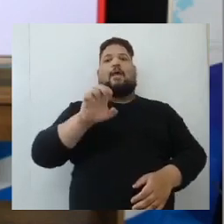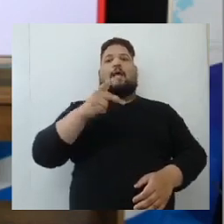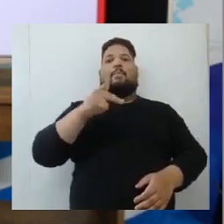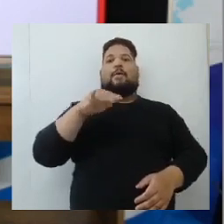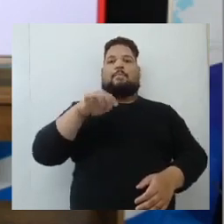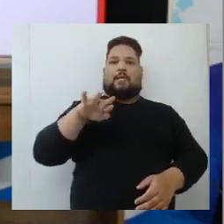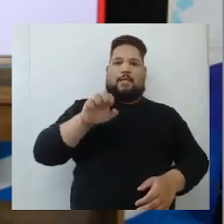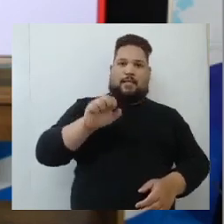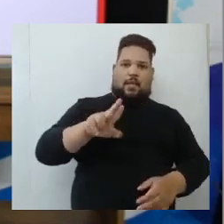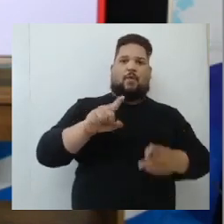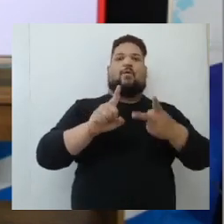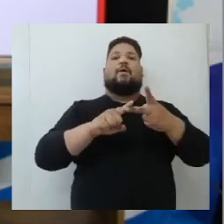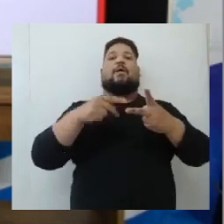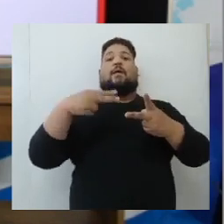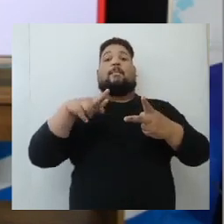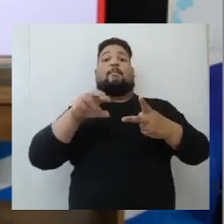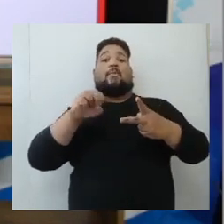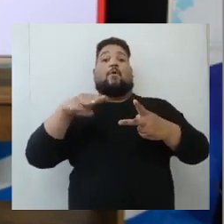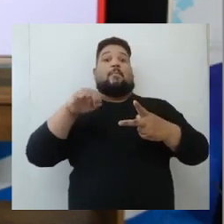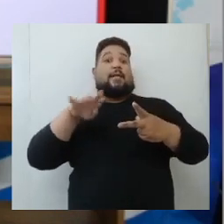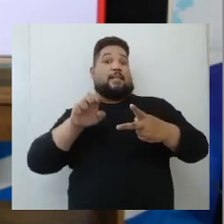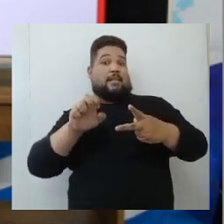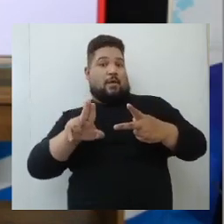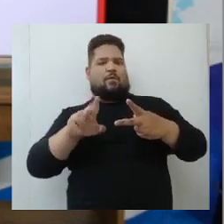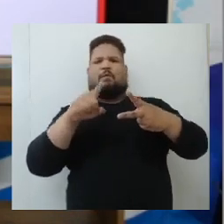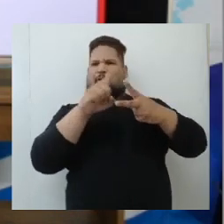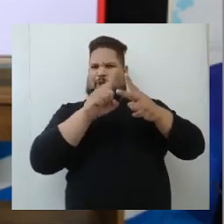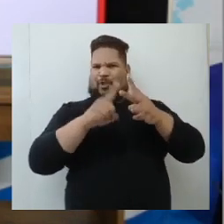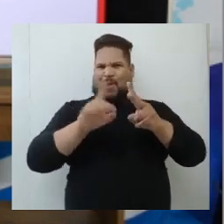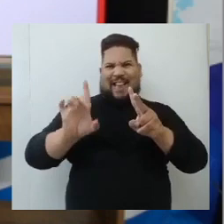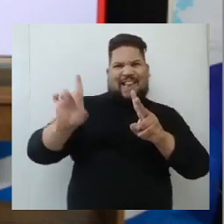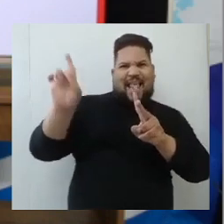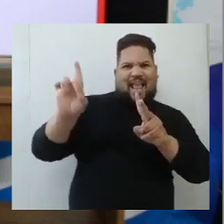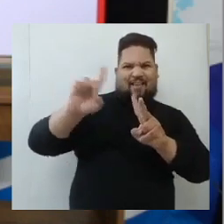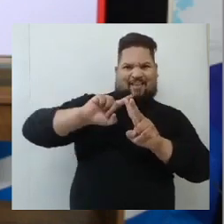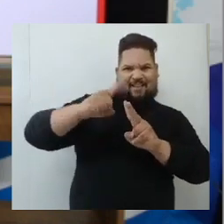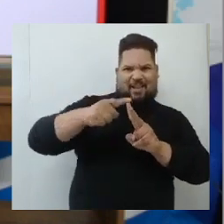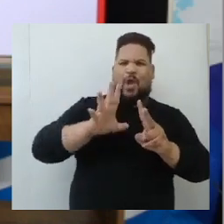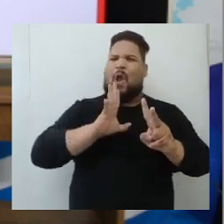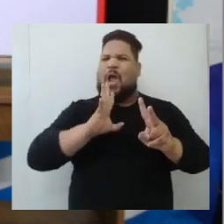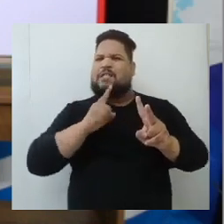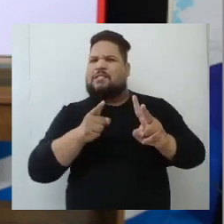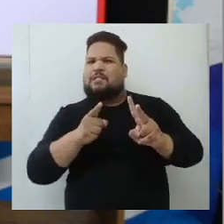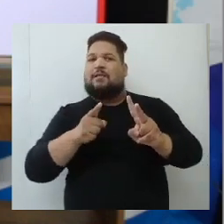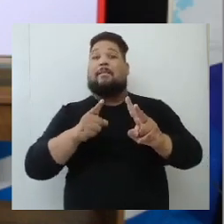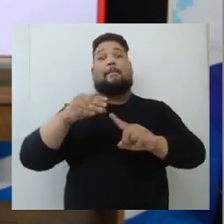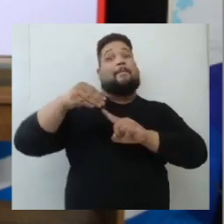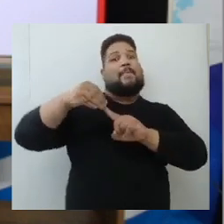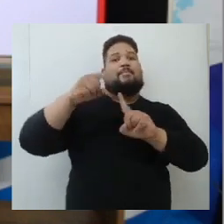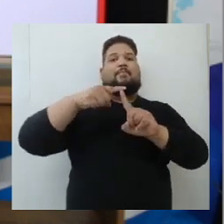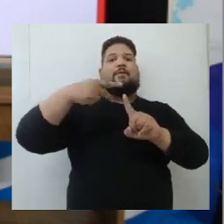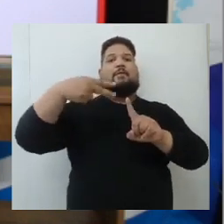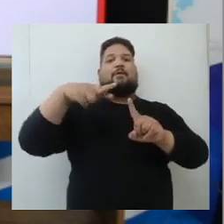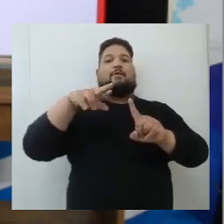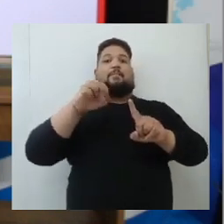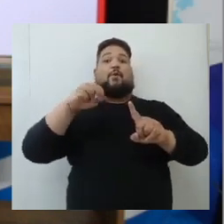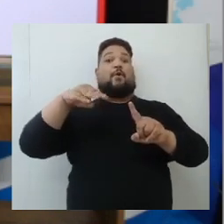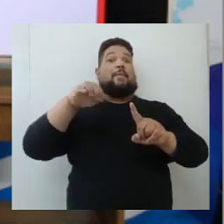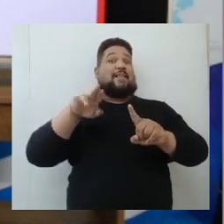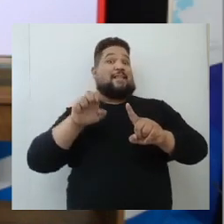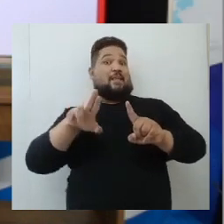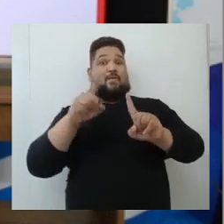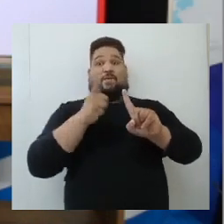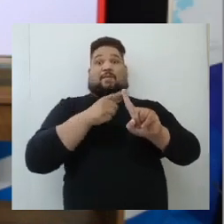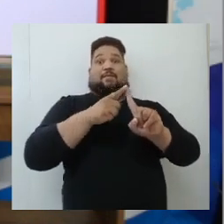e Prometeu. Acredito que você já tenha ouvido falar, principalmente, do titã Prometeu. Se